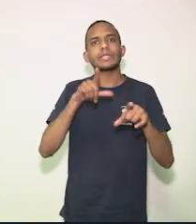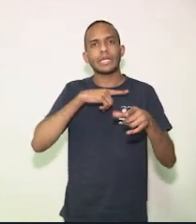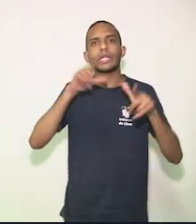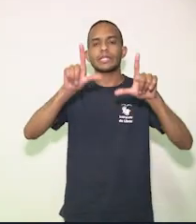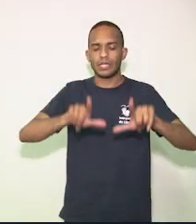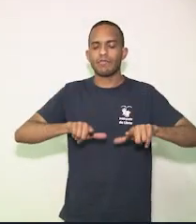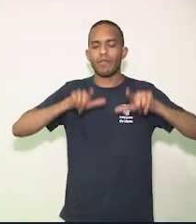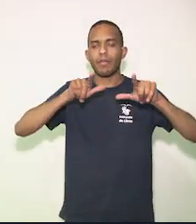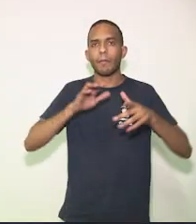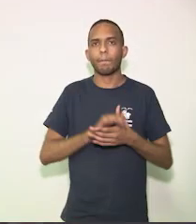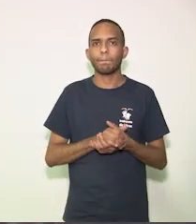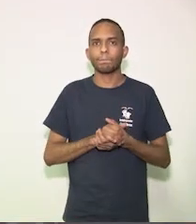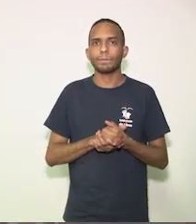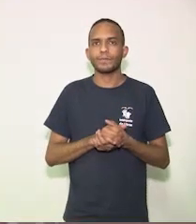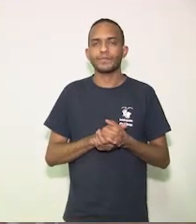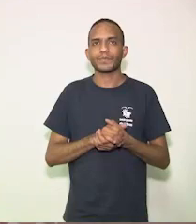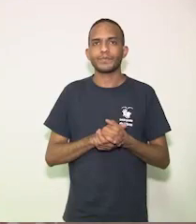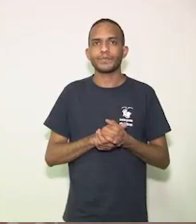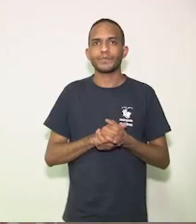certificação.